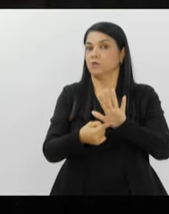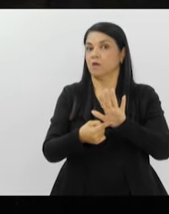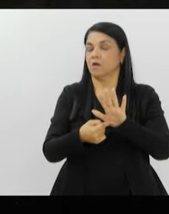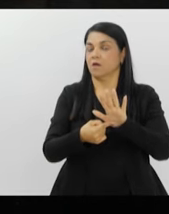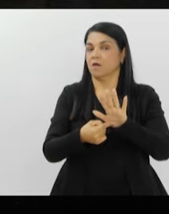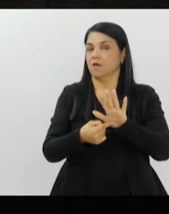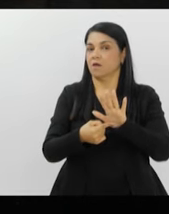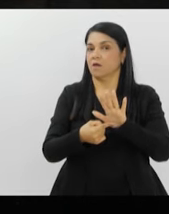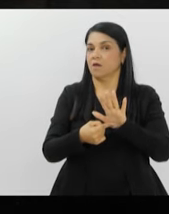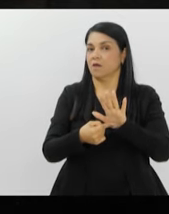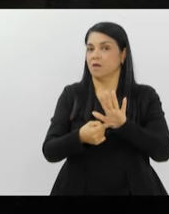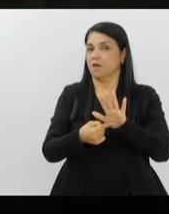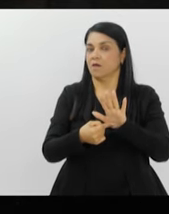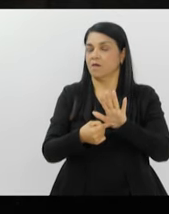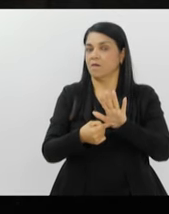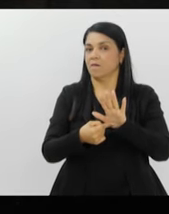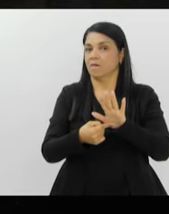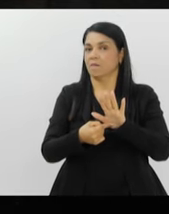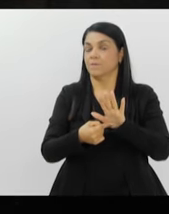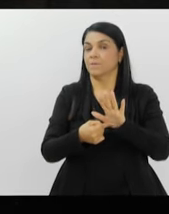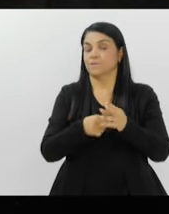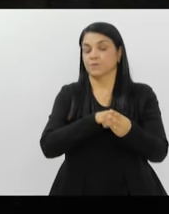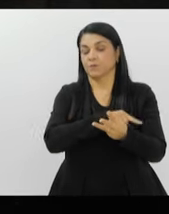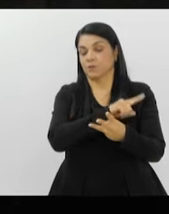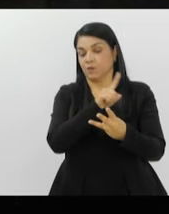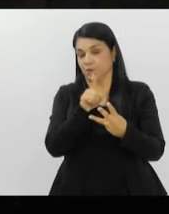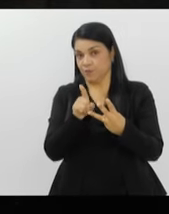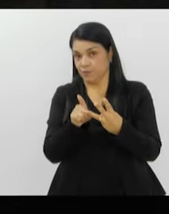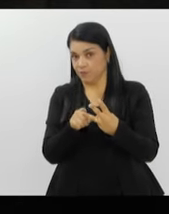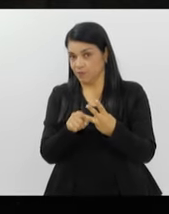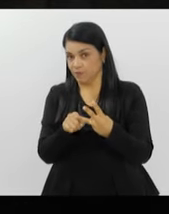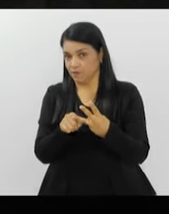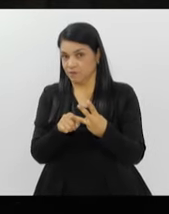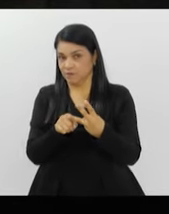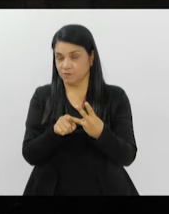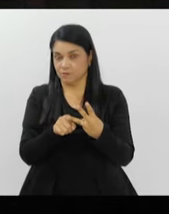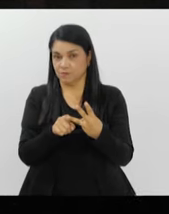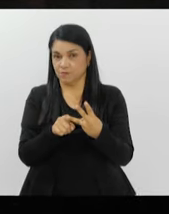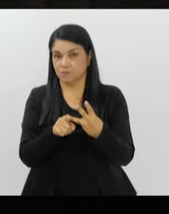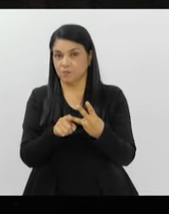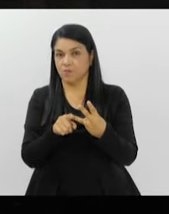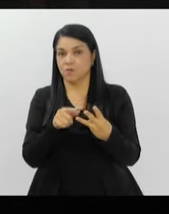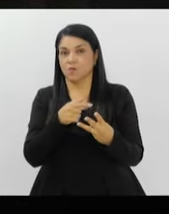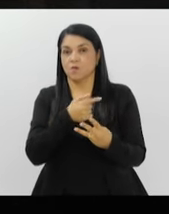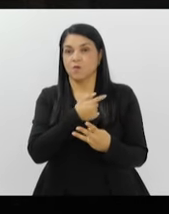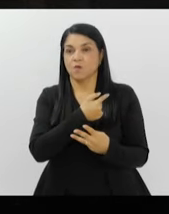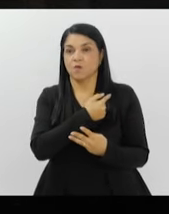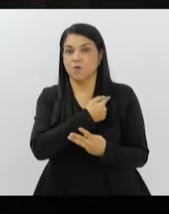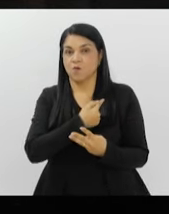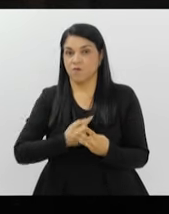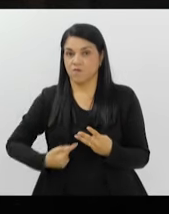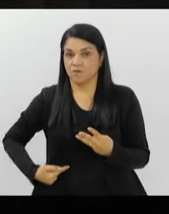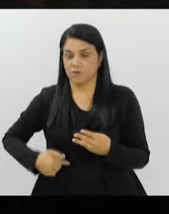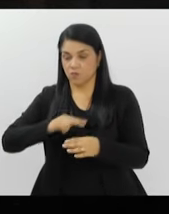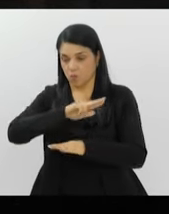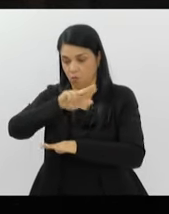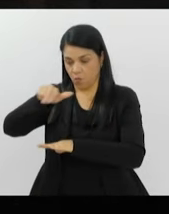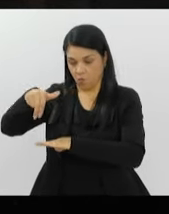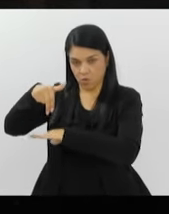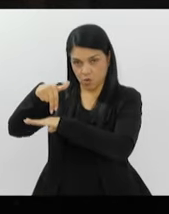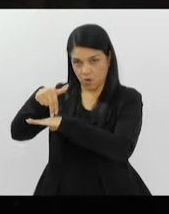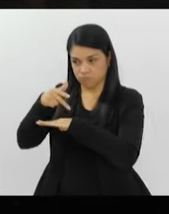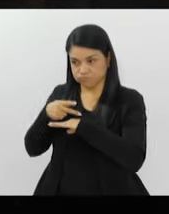né até porque o terceiro motivo que levou o governador à união e ele é um motivo